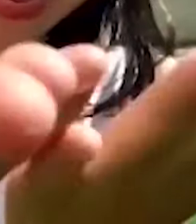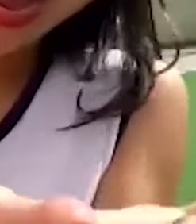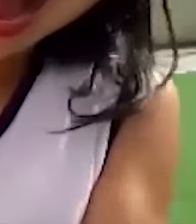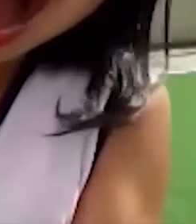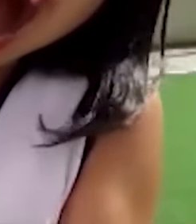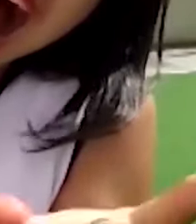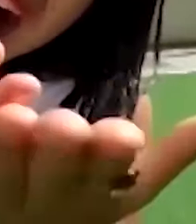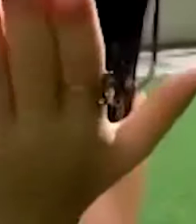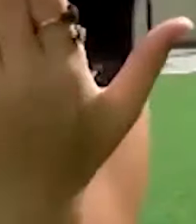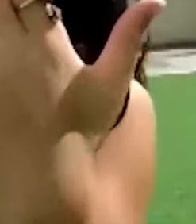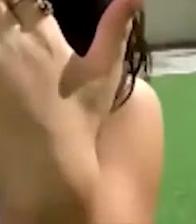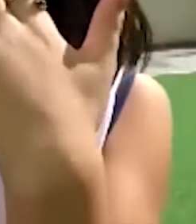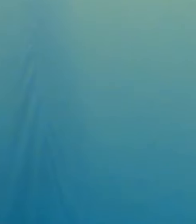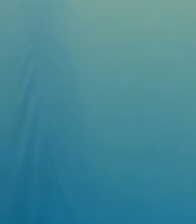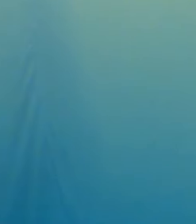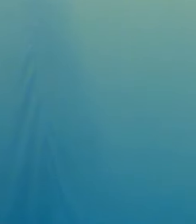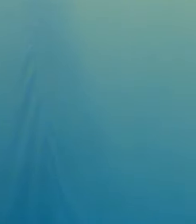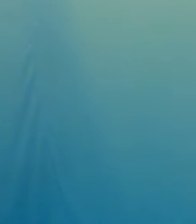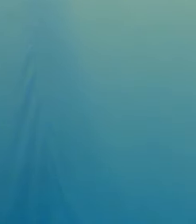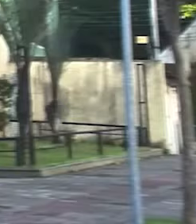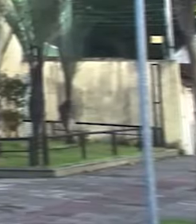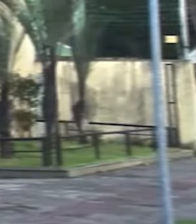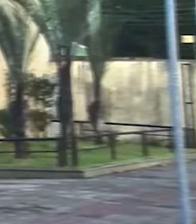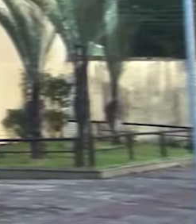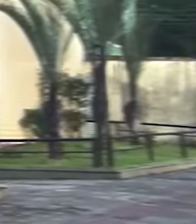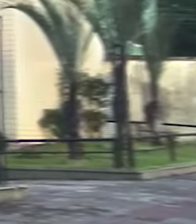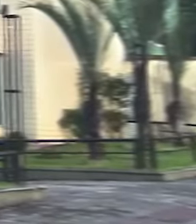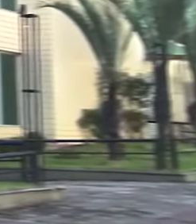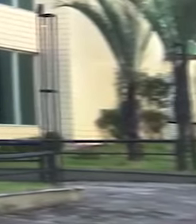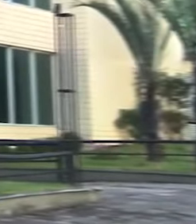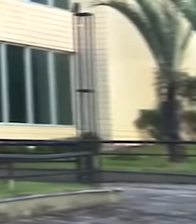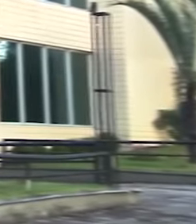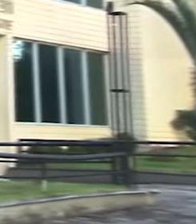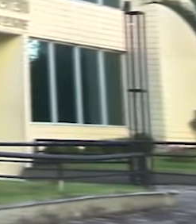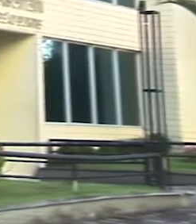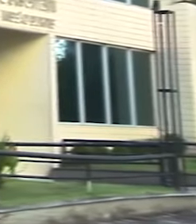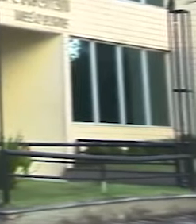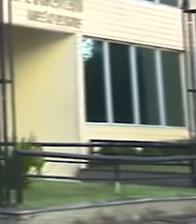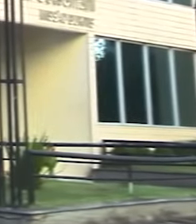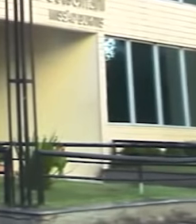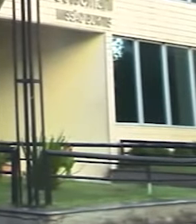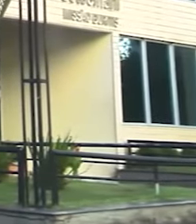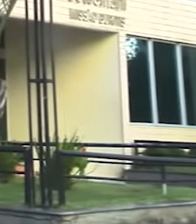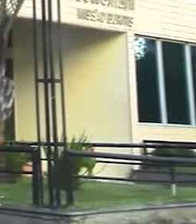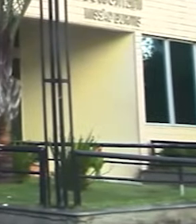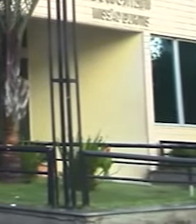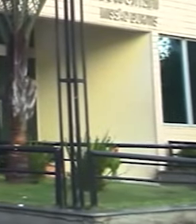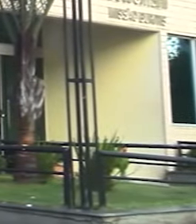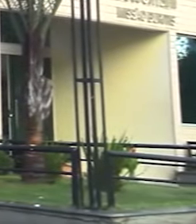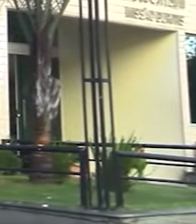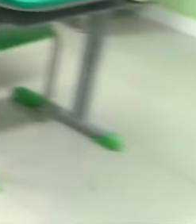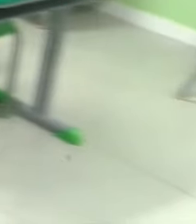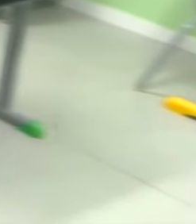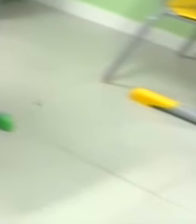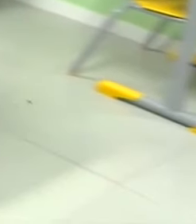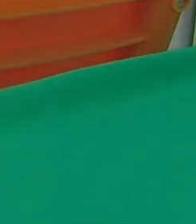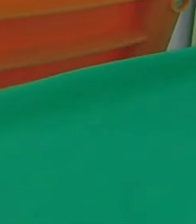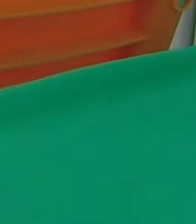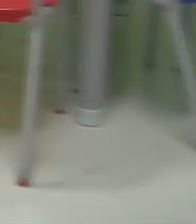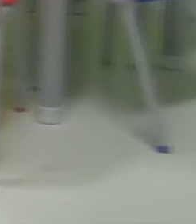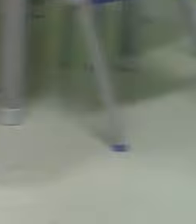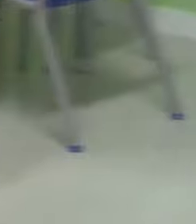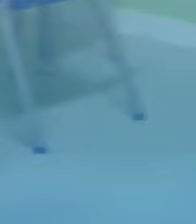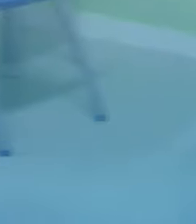1989. Ensinando para transformar vidas. Colégio Batista Getsemane, unidades Buritis e Dona Clara. E